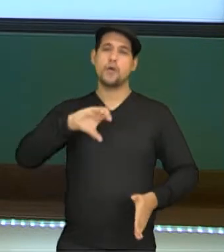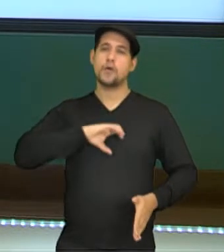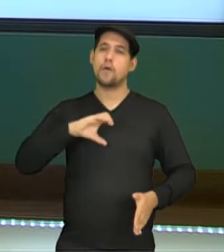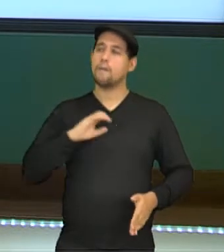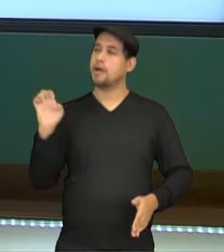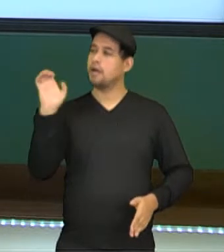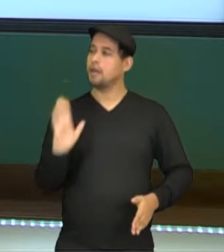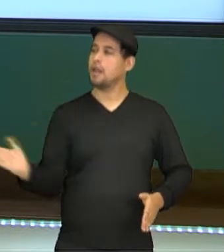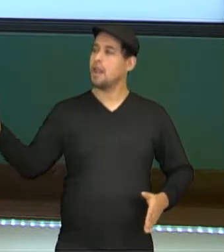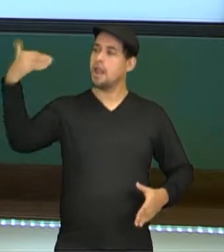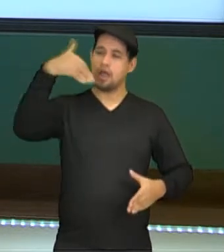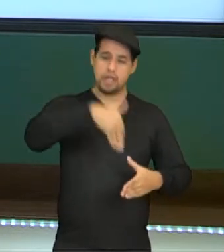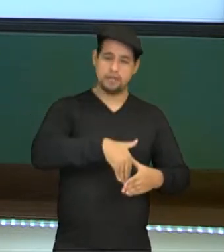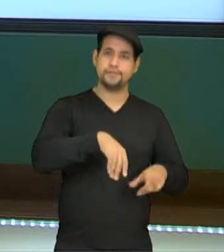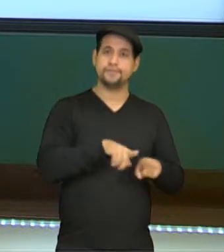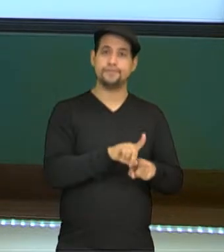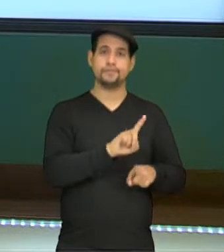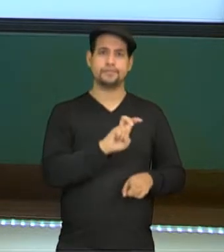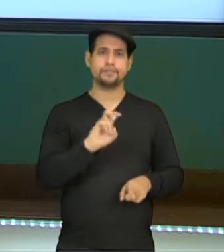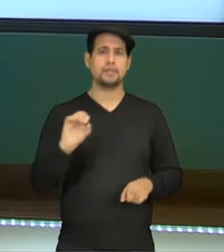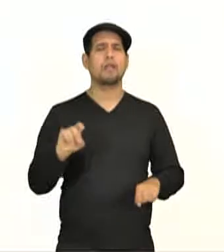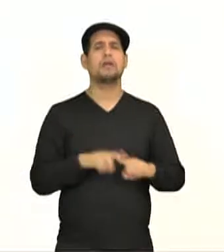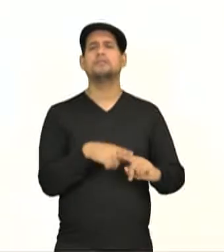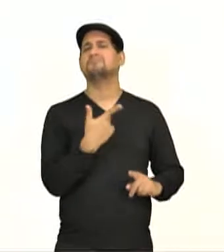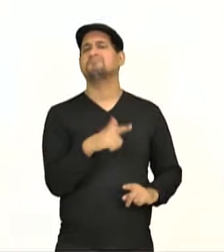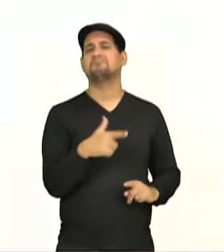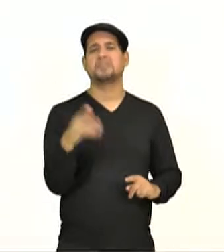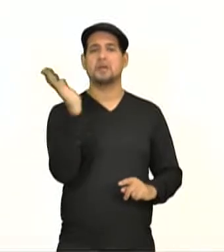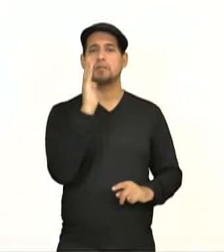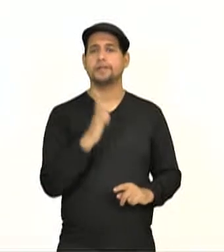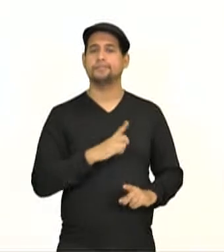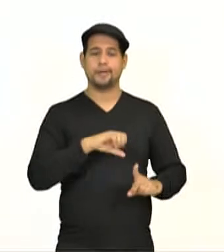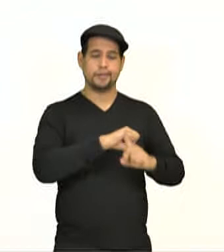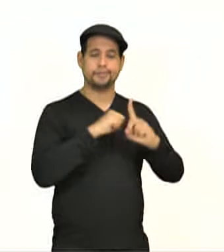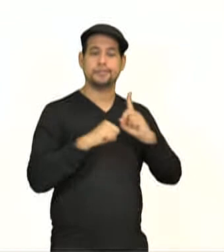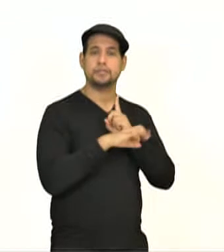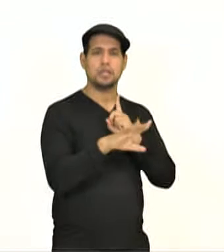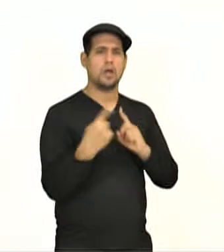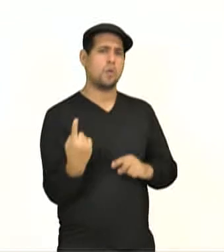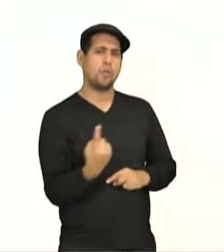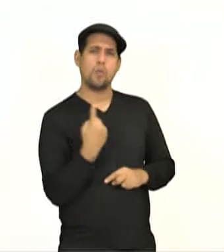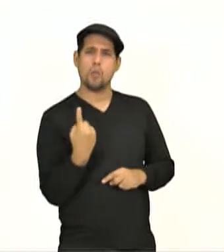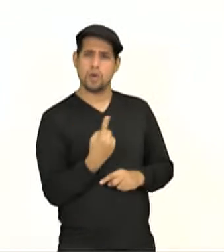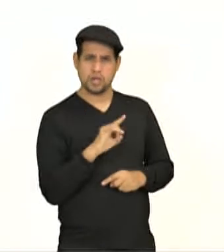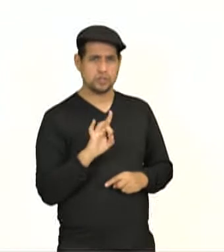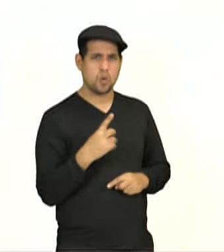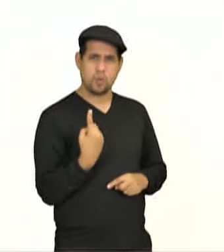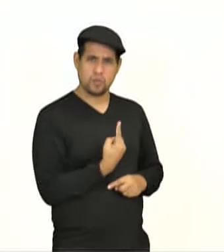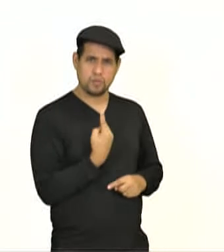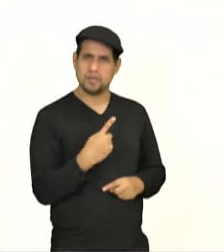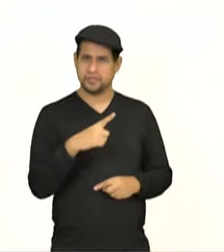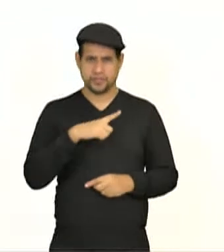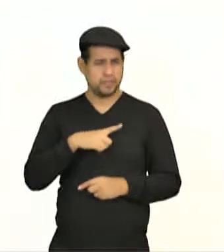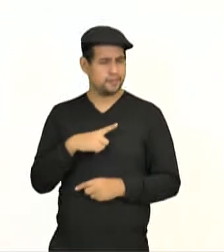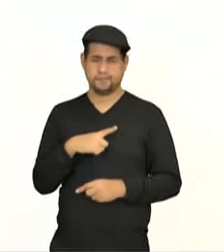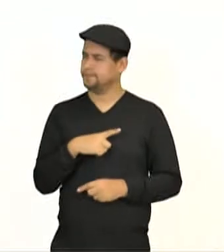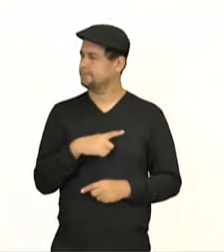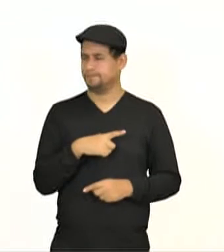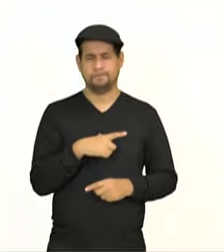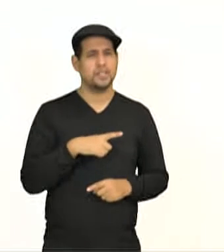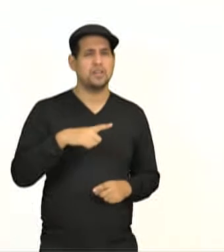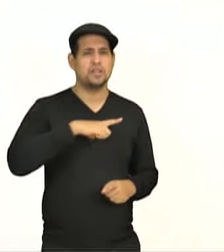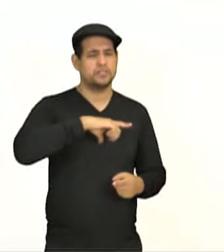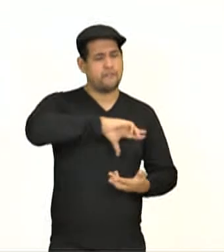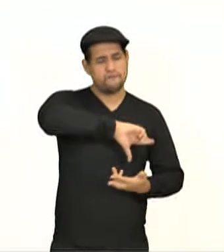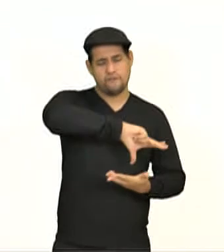em 1500, né? Então não havia no Brasil uma sociedade única desses povos indígenas. Como nós vimos, eram